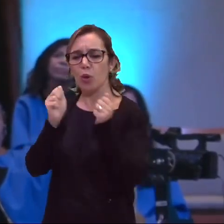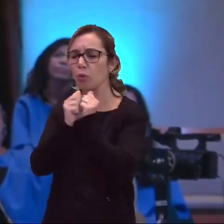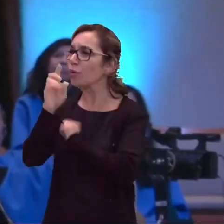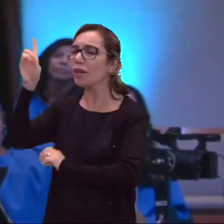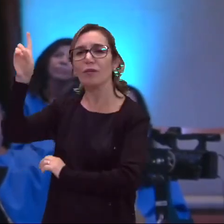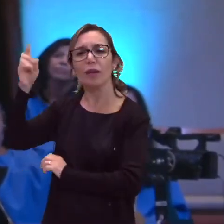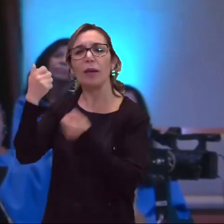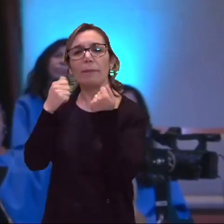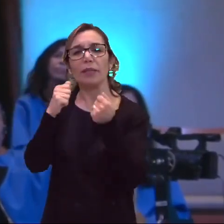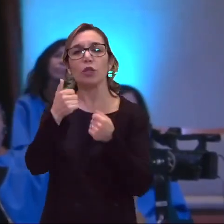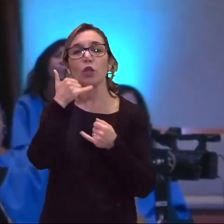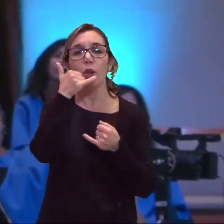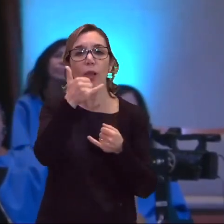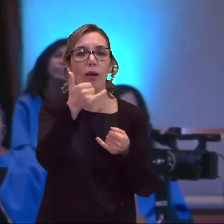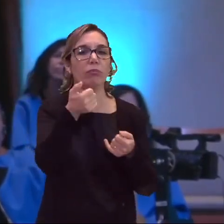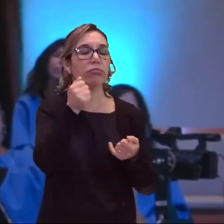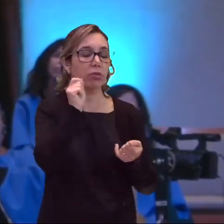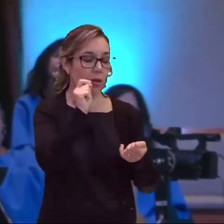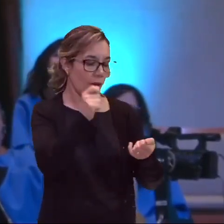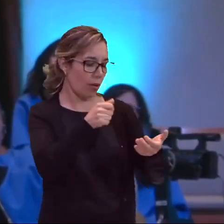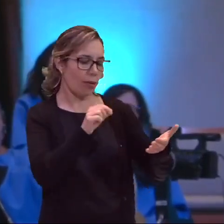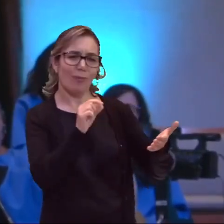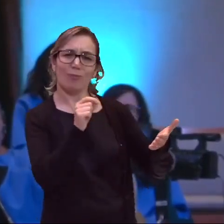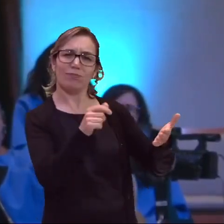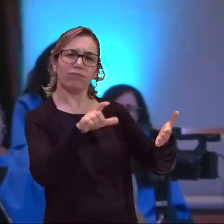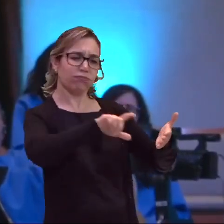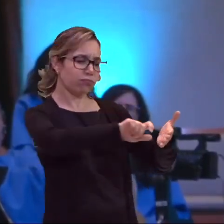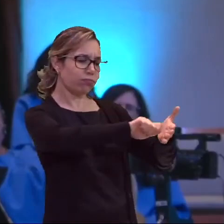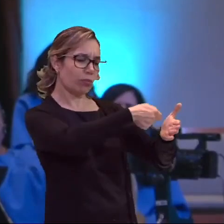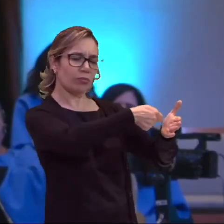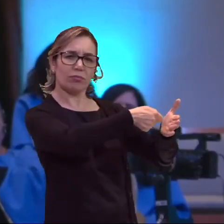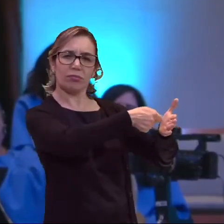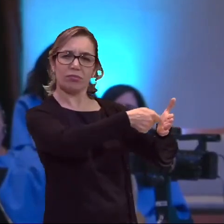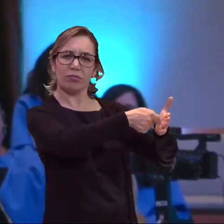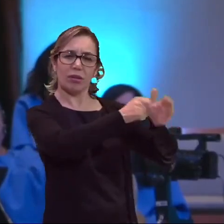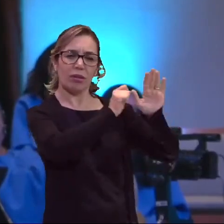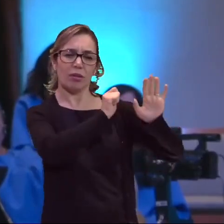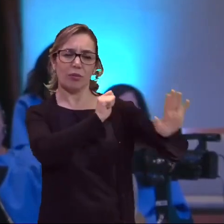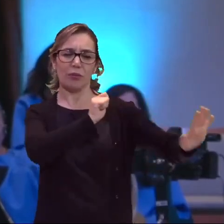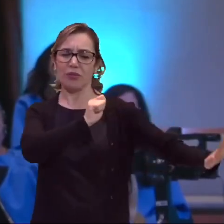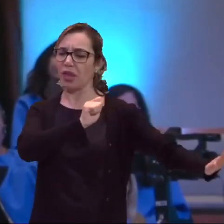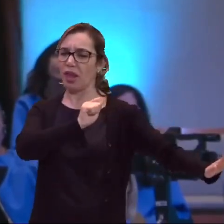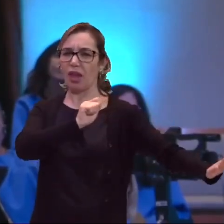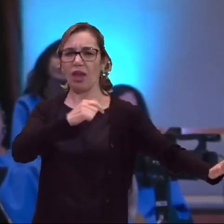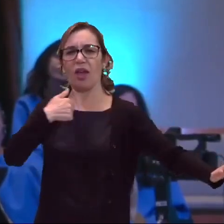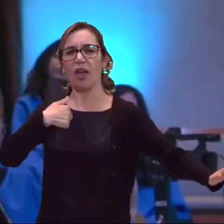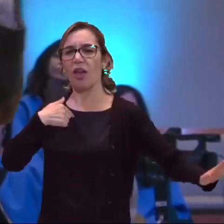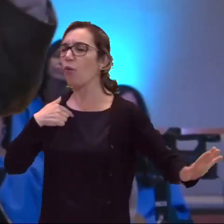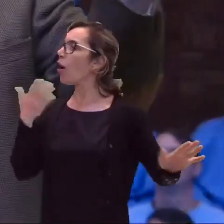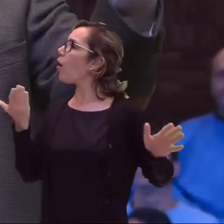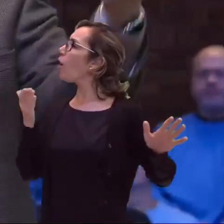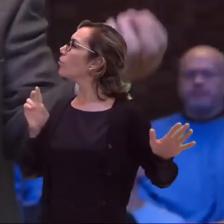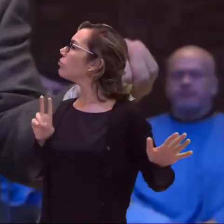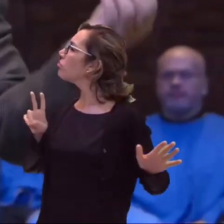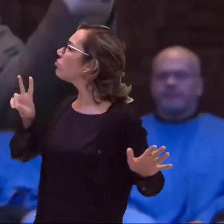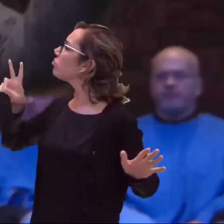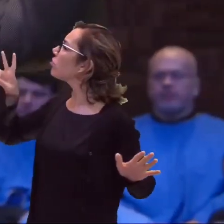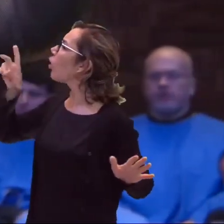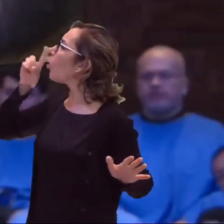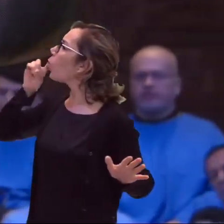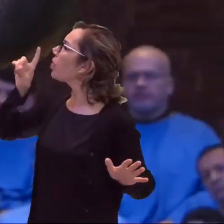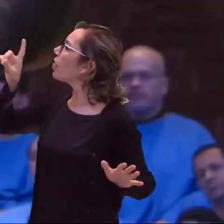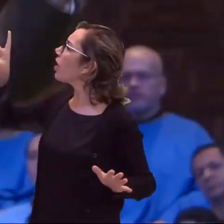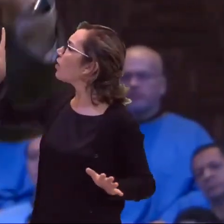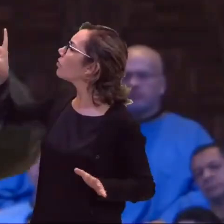se você quer ter intimidade com Deus tem que ter privacidade exclusividade Esse é meu